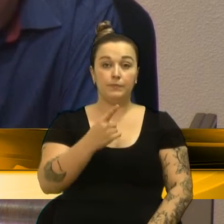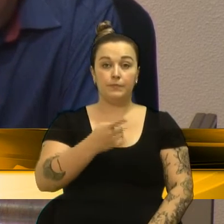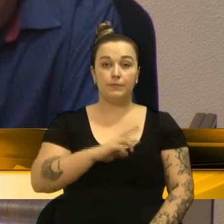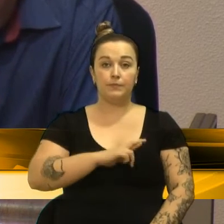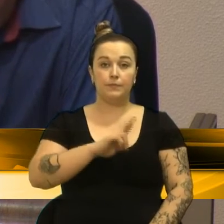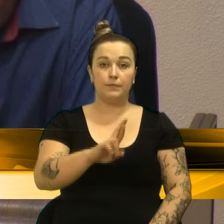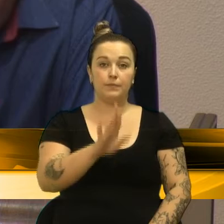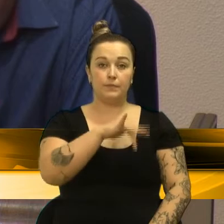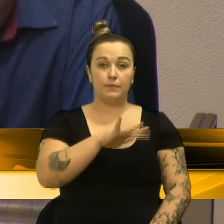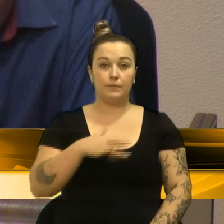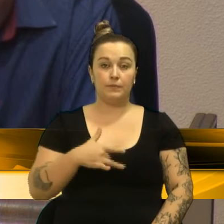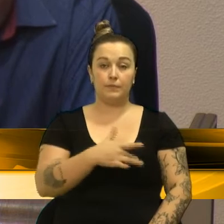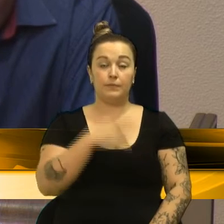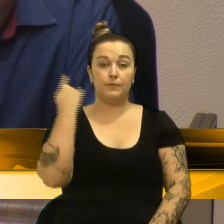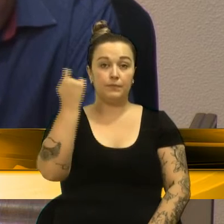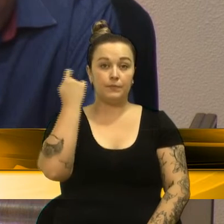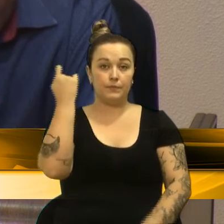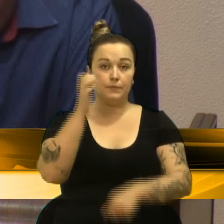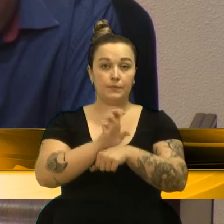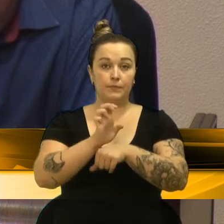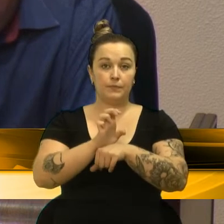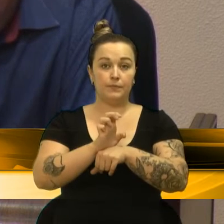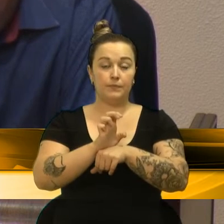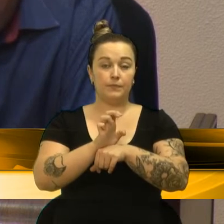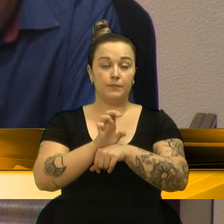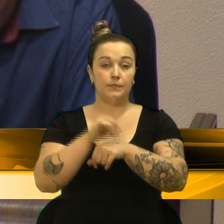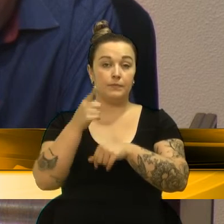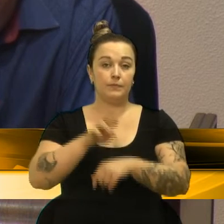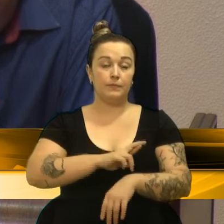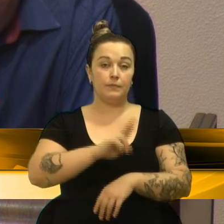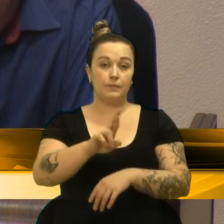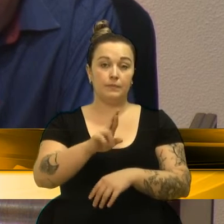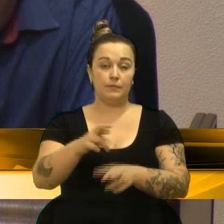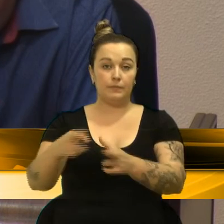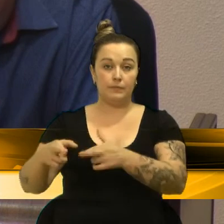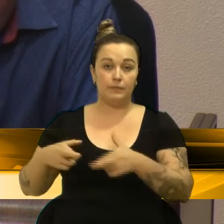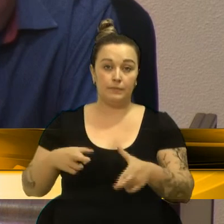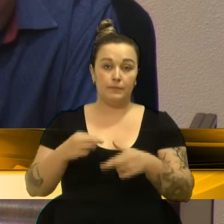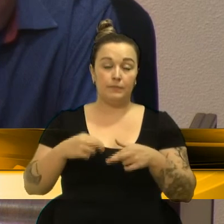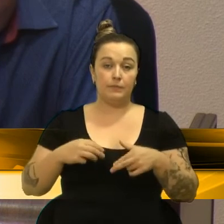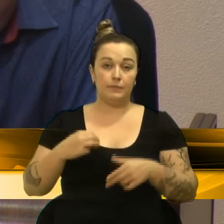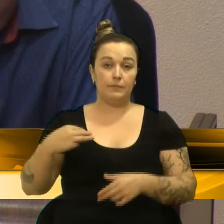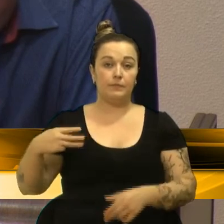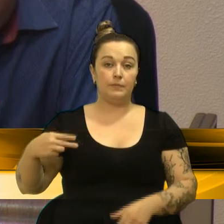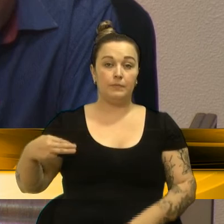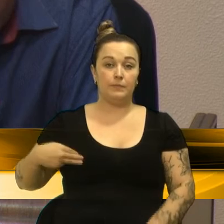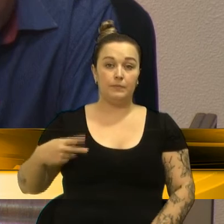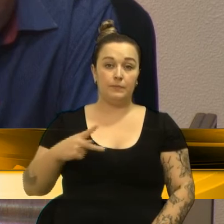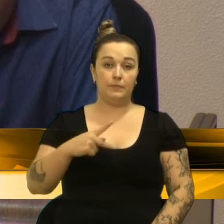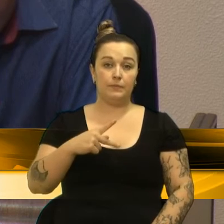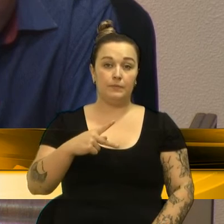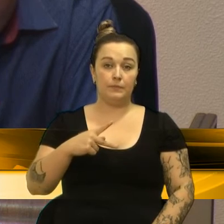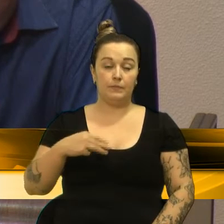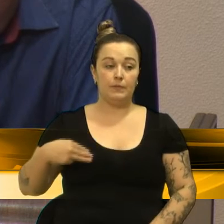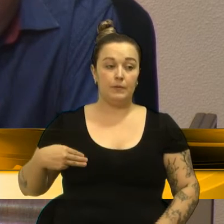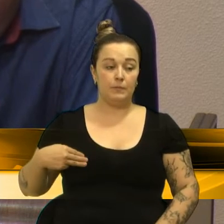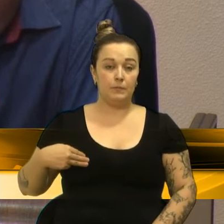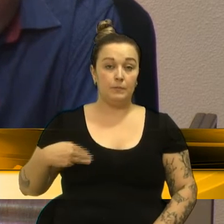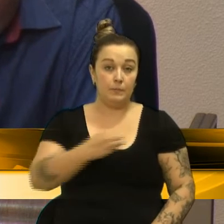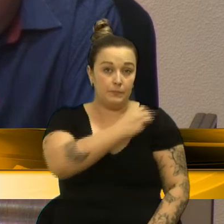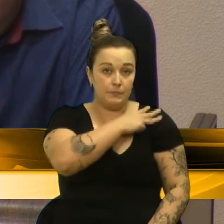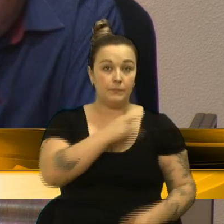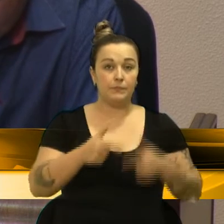de Saúde do Estado do Rio Grande do Sul. E B. Um representante da Gerência Regional do Ministério do Trabalho e Emprego. 3. Dos prestadores de serviço.